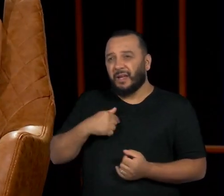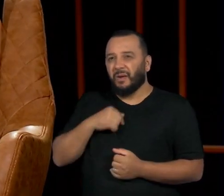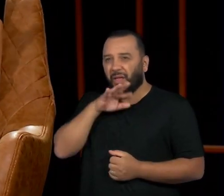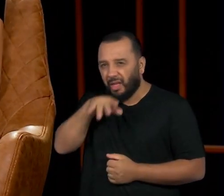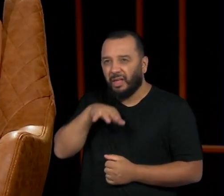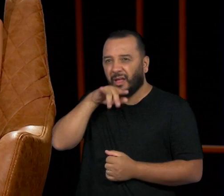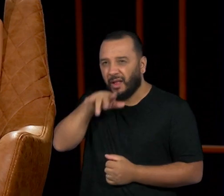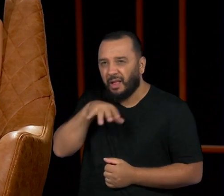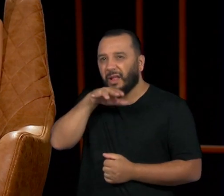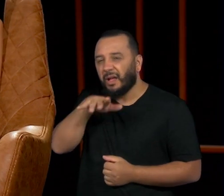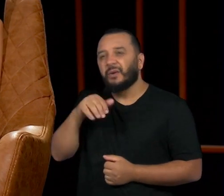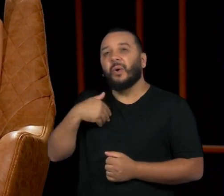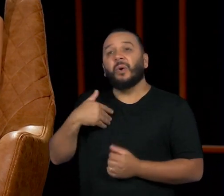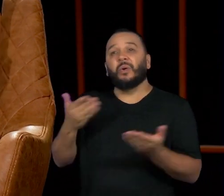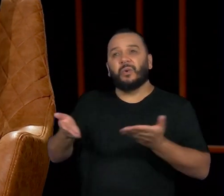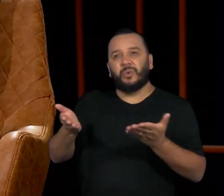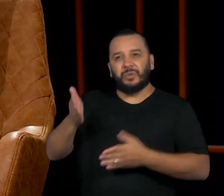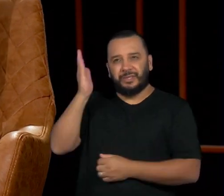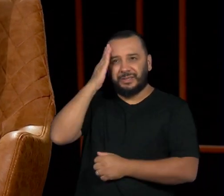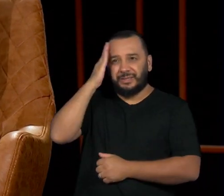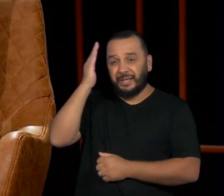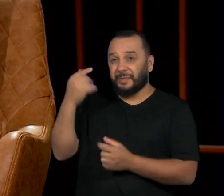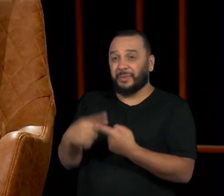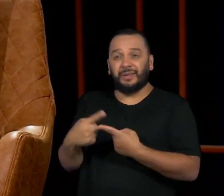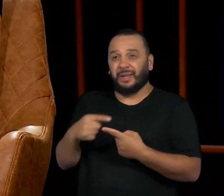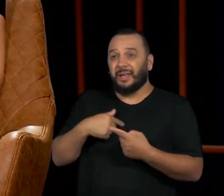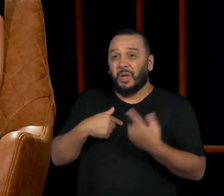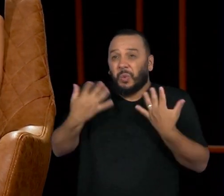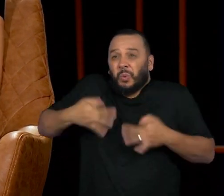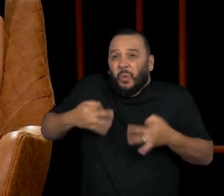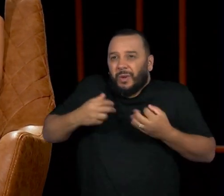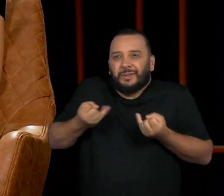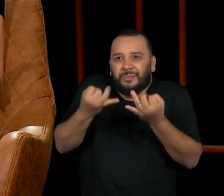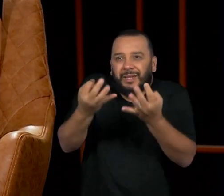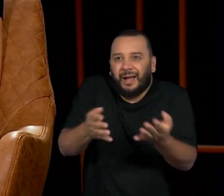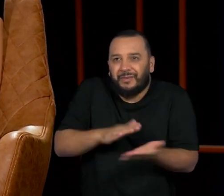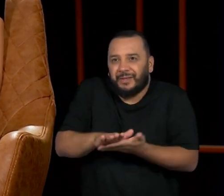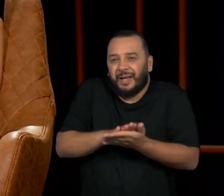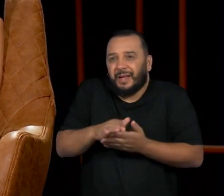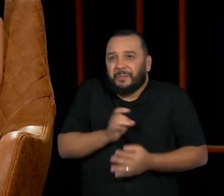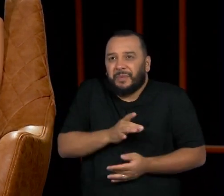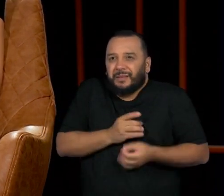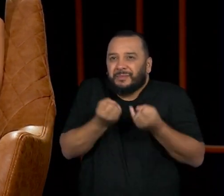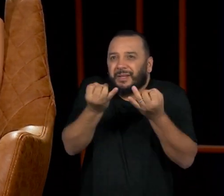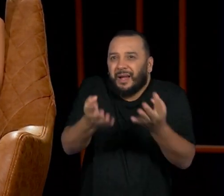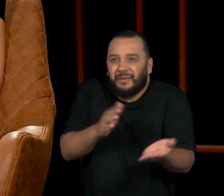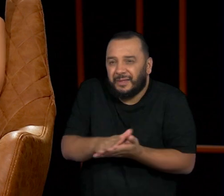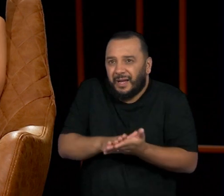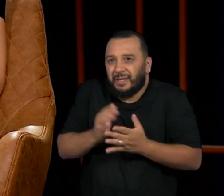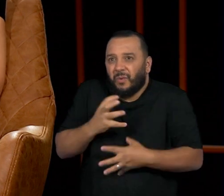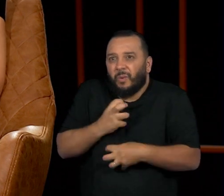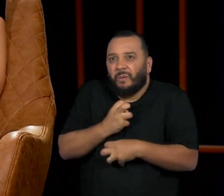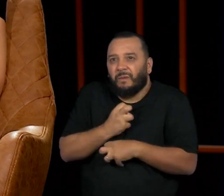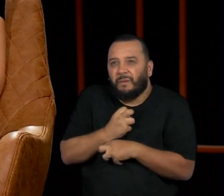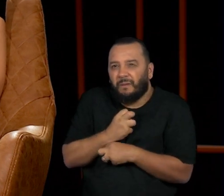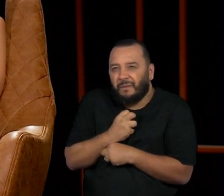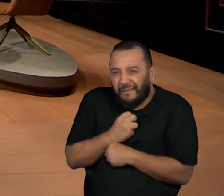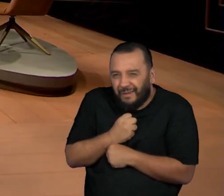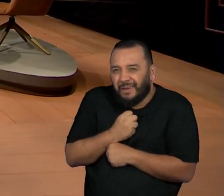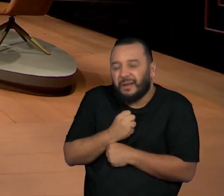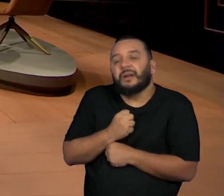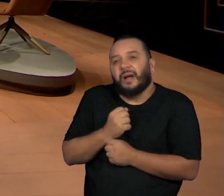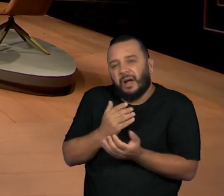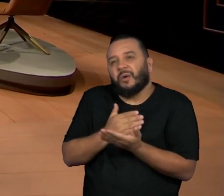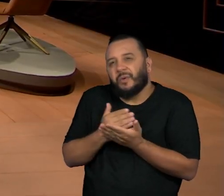hoje eu vejo com muita clareza que como eu não externava aquela dor e aquele medo, né, e aquele acontecimento, eu comecei a desenvolver